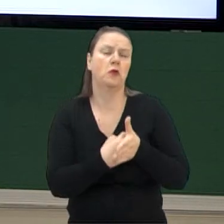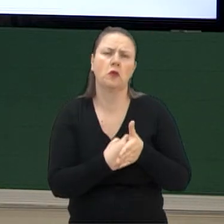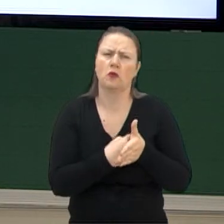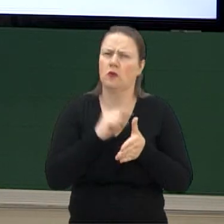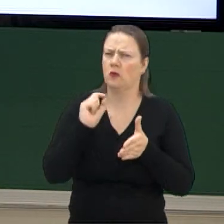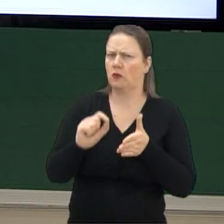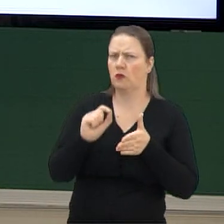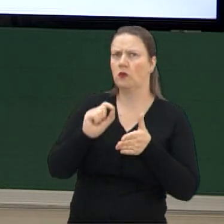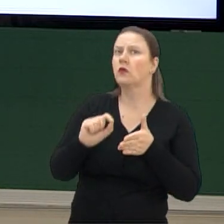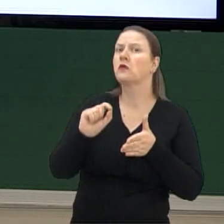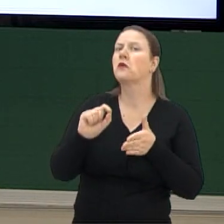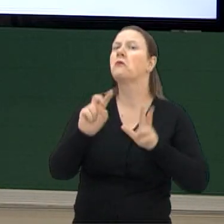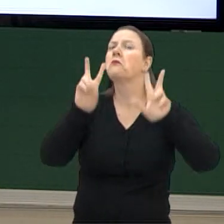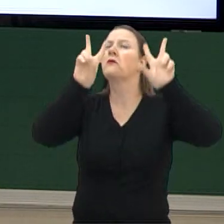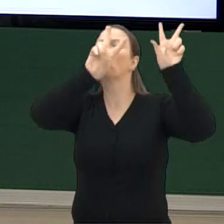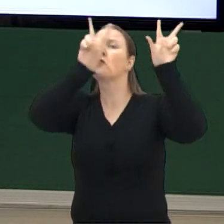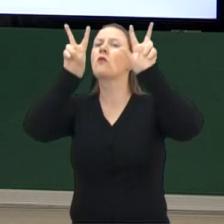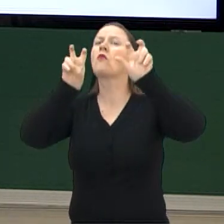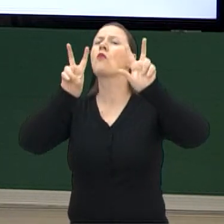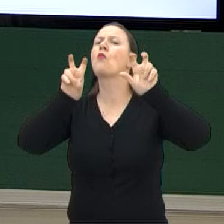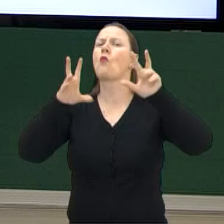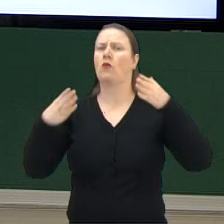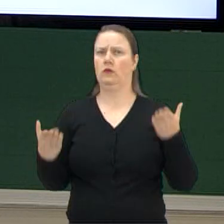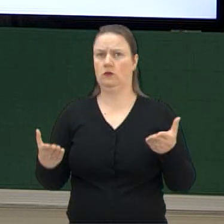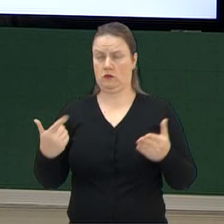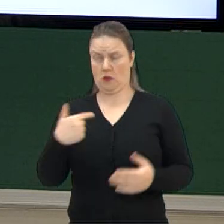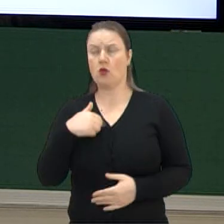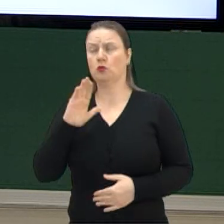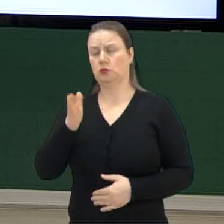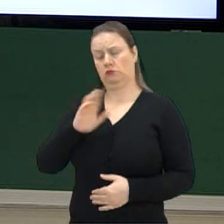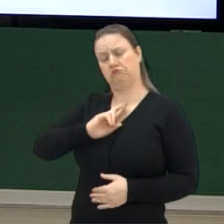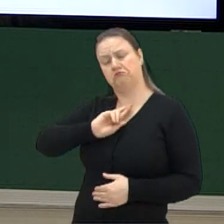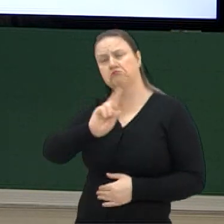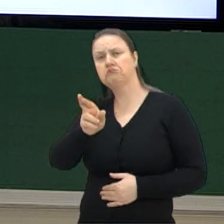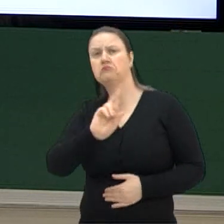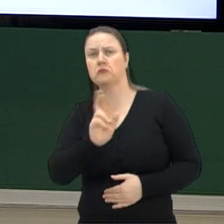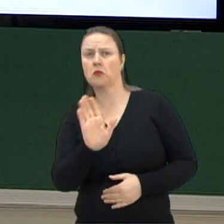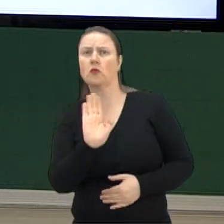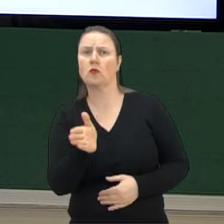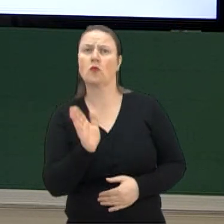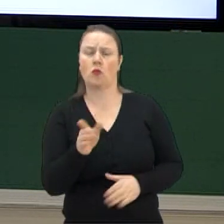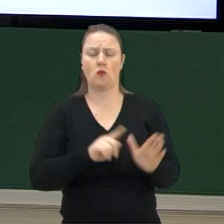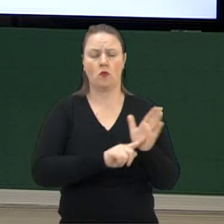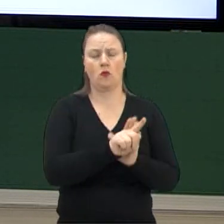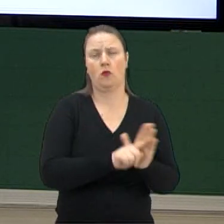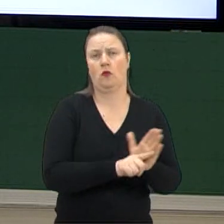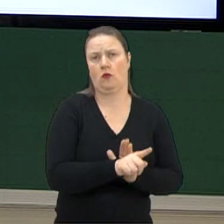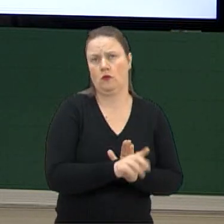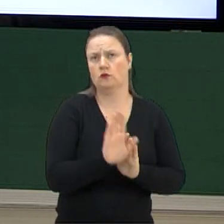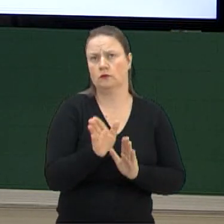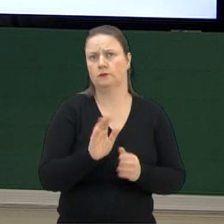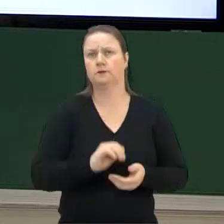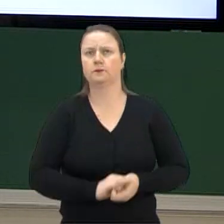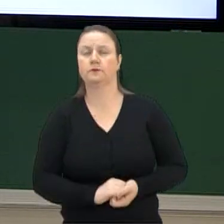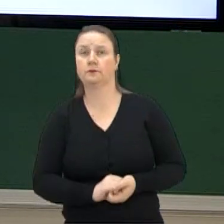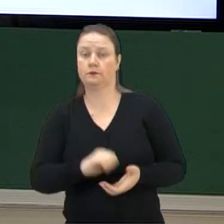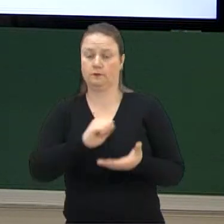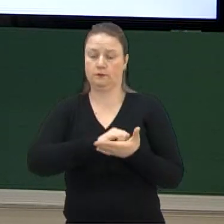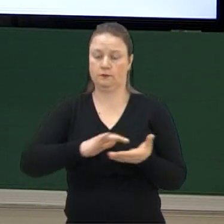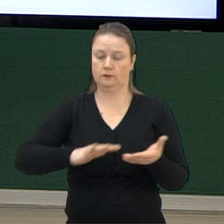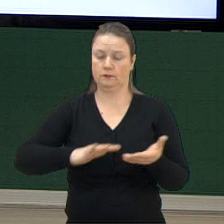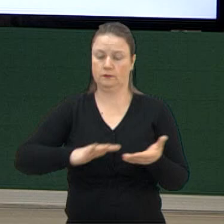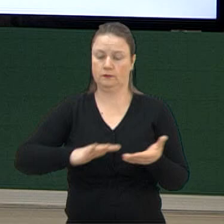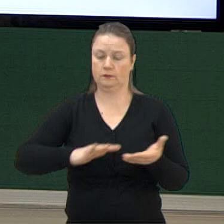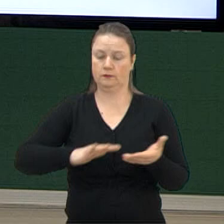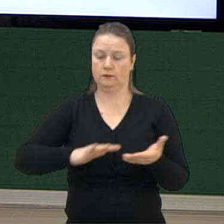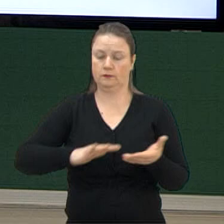Qual era o assunto dessa pesquisa? Eu mesmo já respondi a algumas pesquisas. Na atividade 4, nós